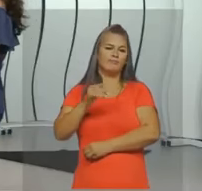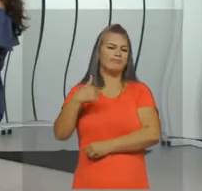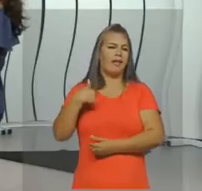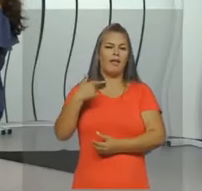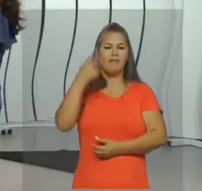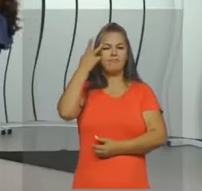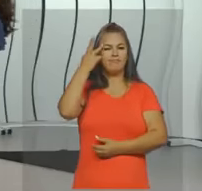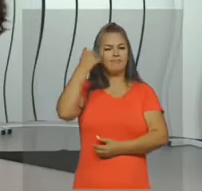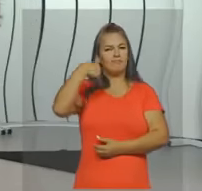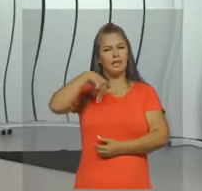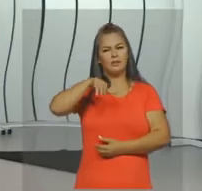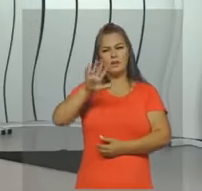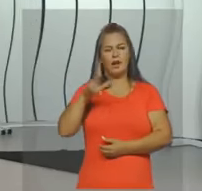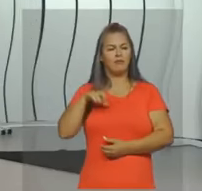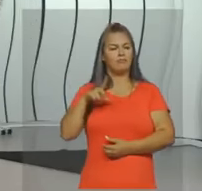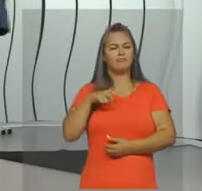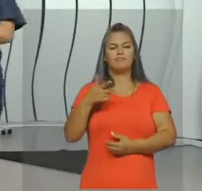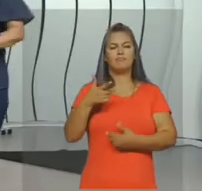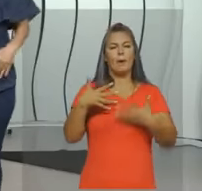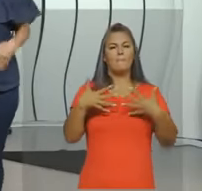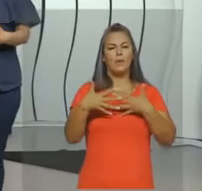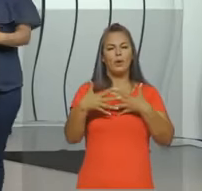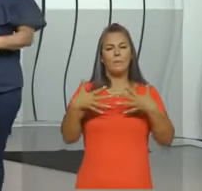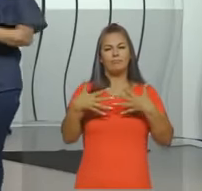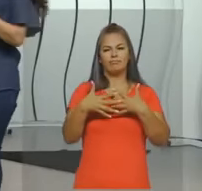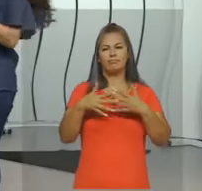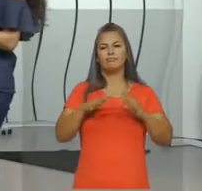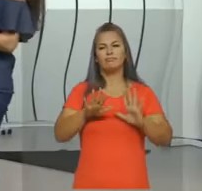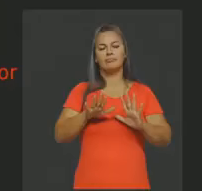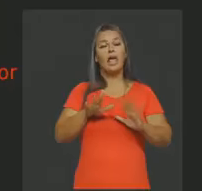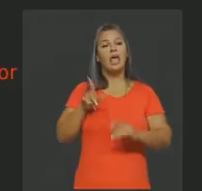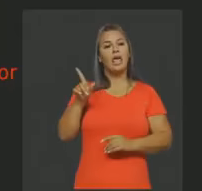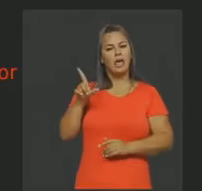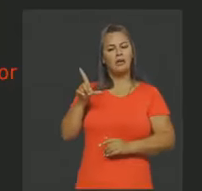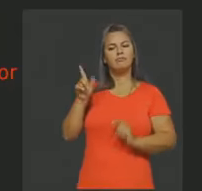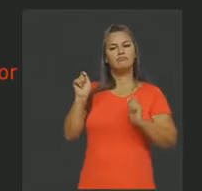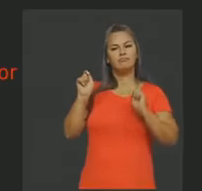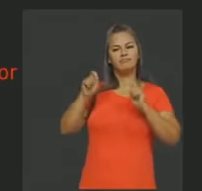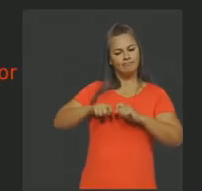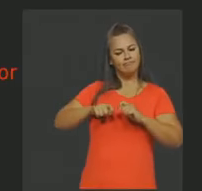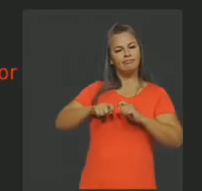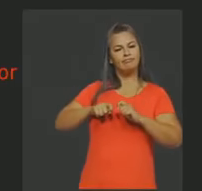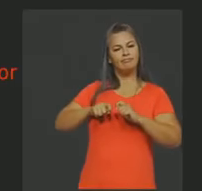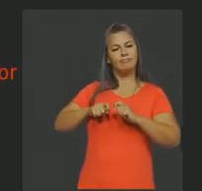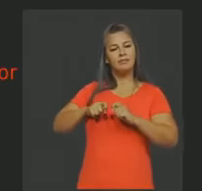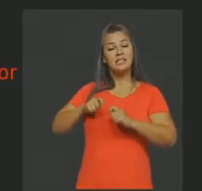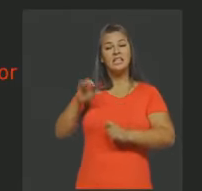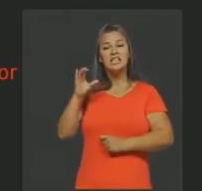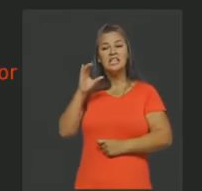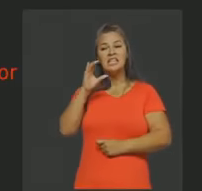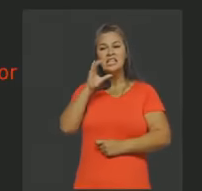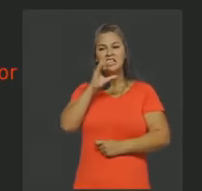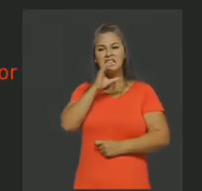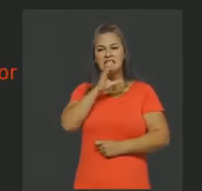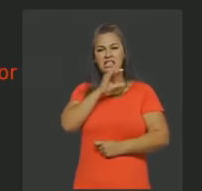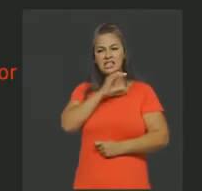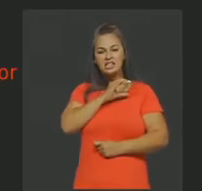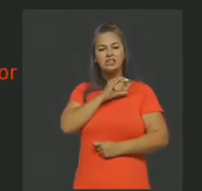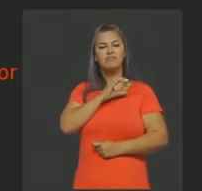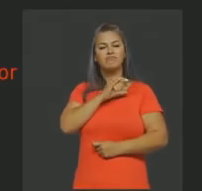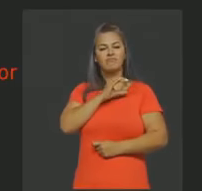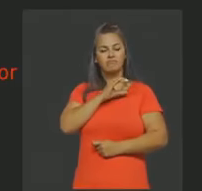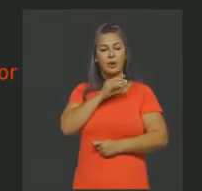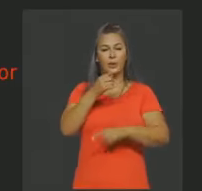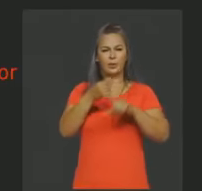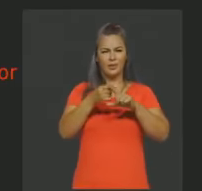célula de veia e artéria. Os músculos também produzem calor. Por quê? Porque quando eu faço o